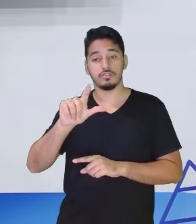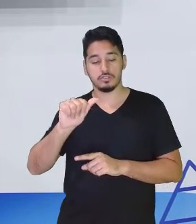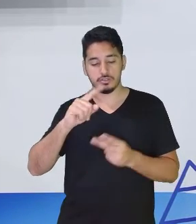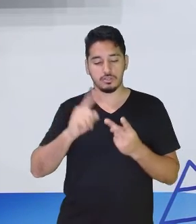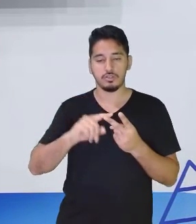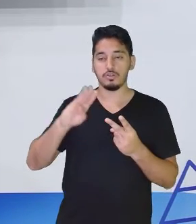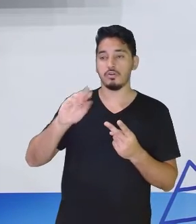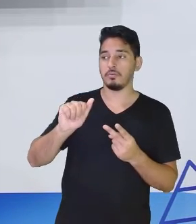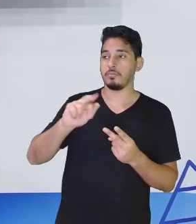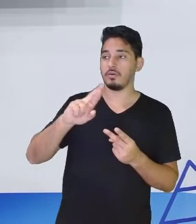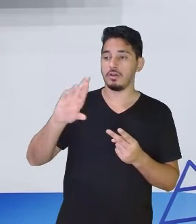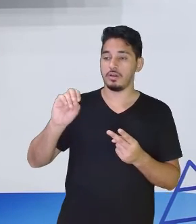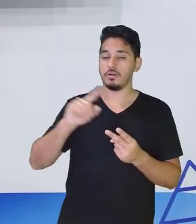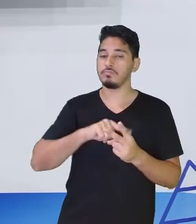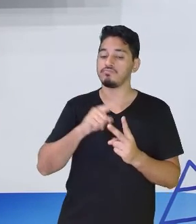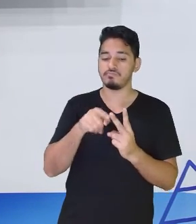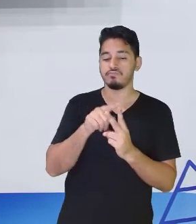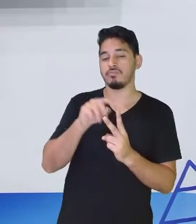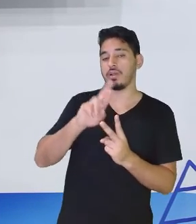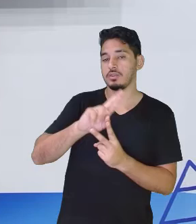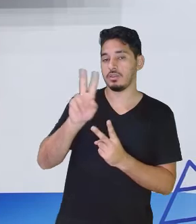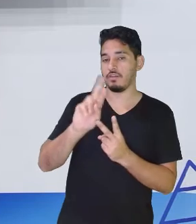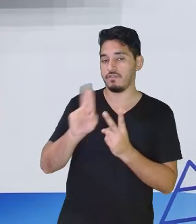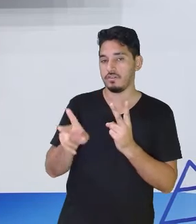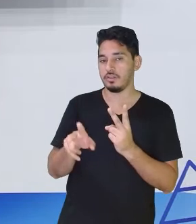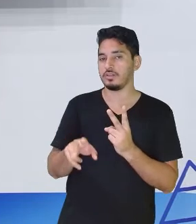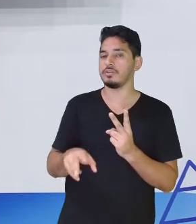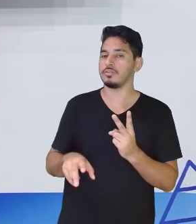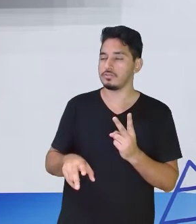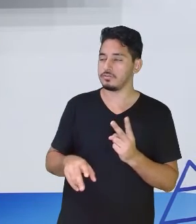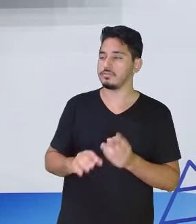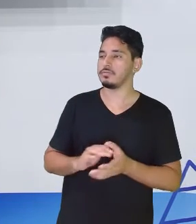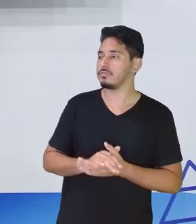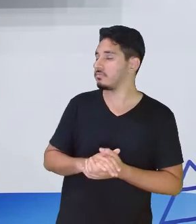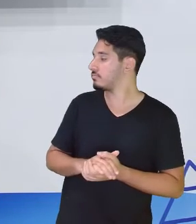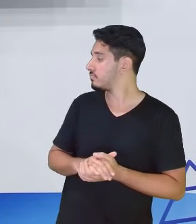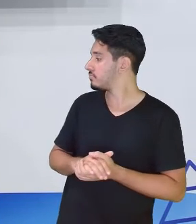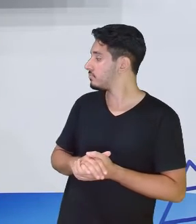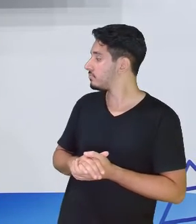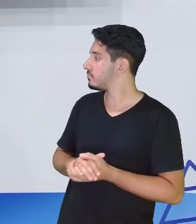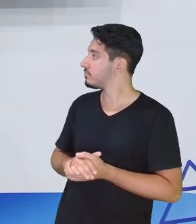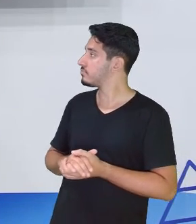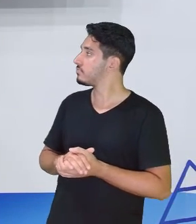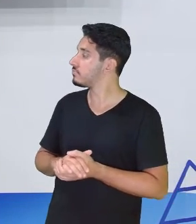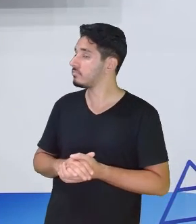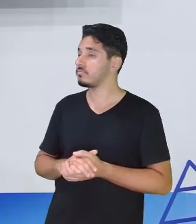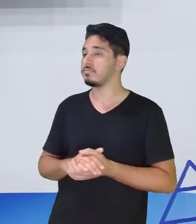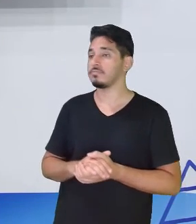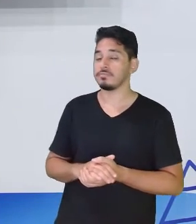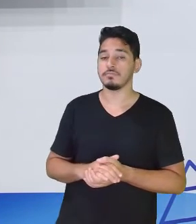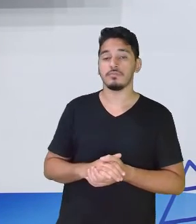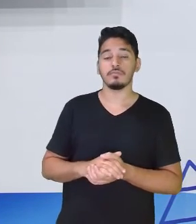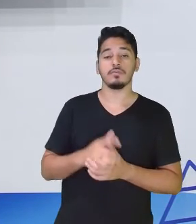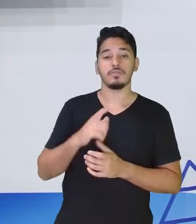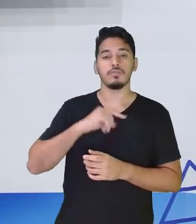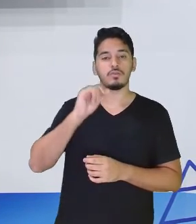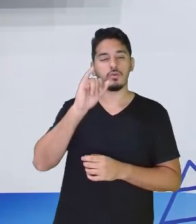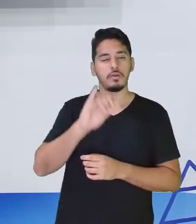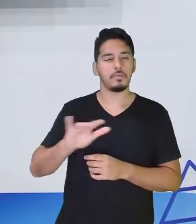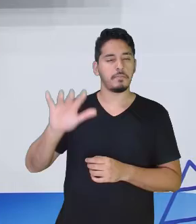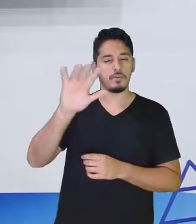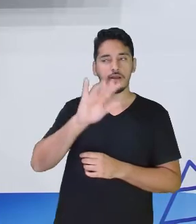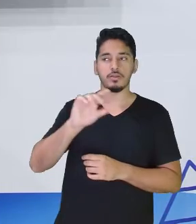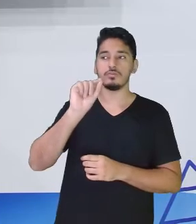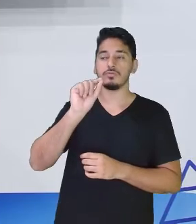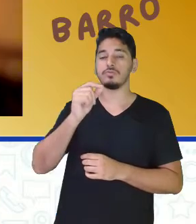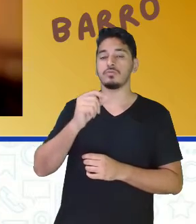têm características diferentes. Então, vale a pena a gente também parar para conhecer. Então, estamos diante de uma cena